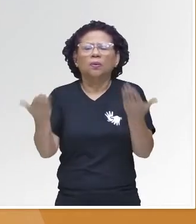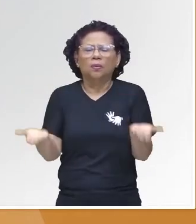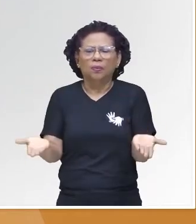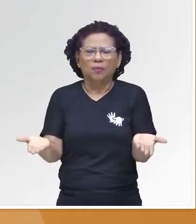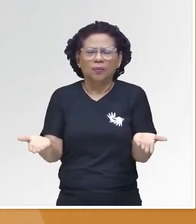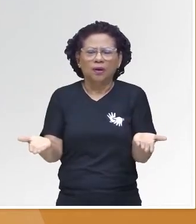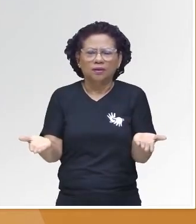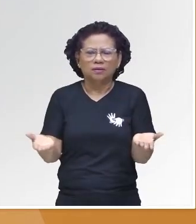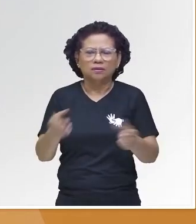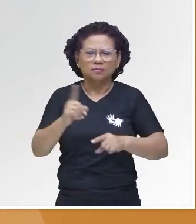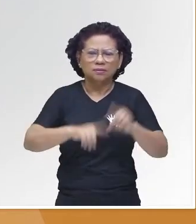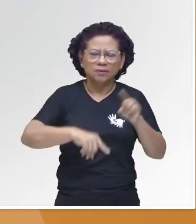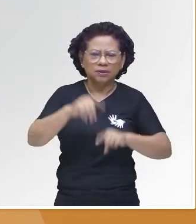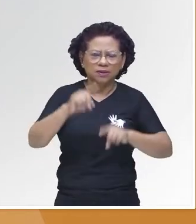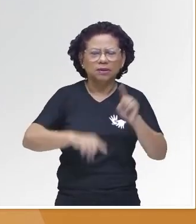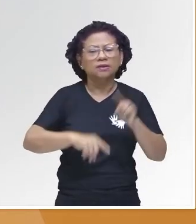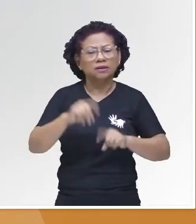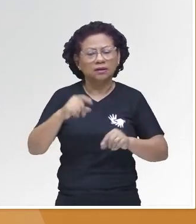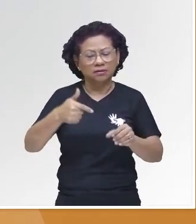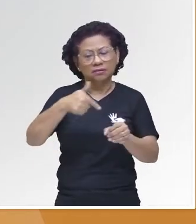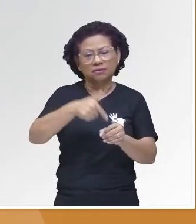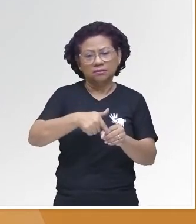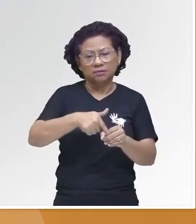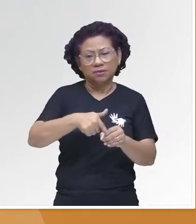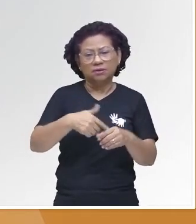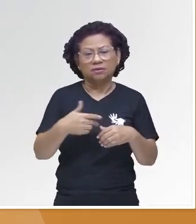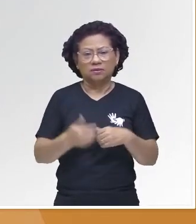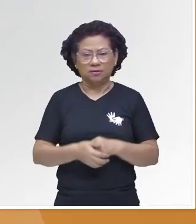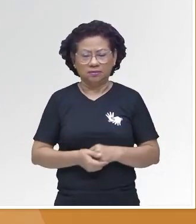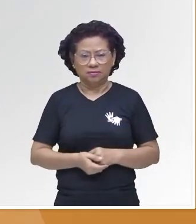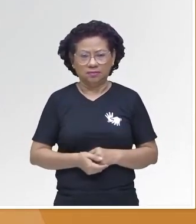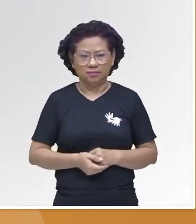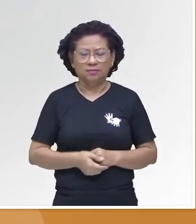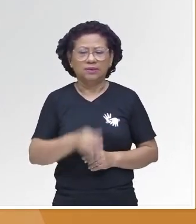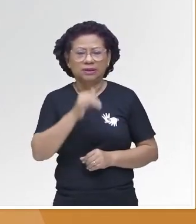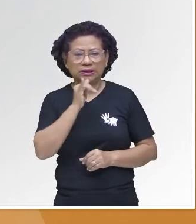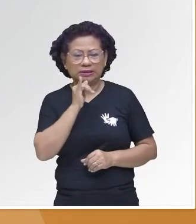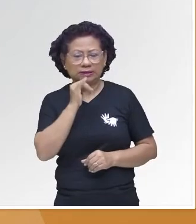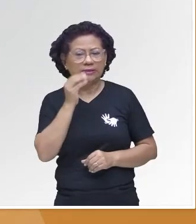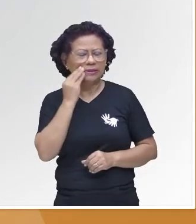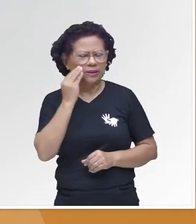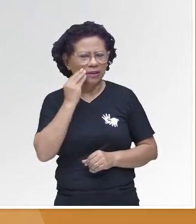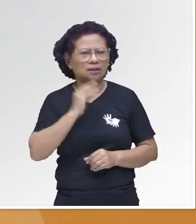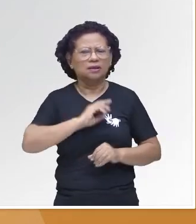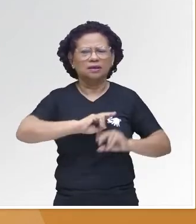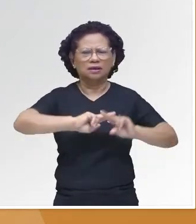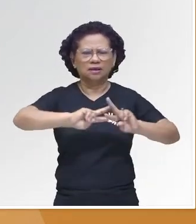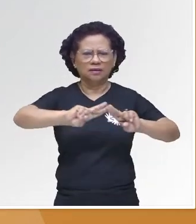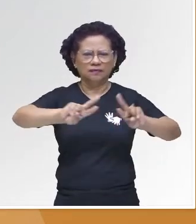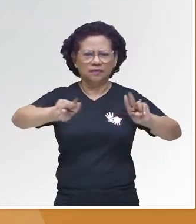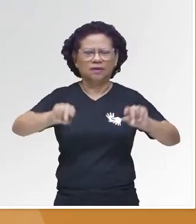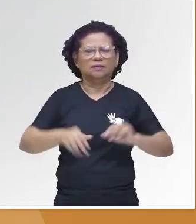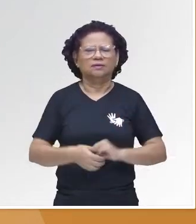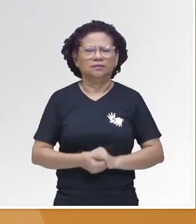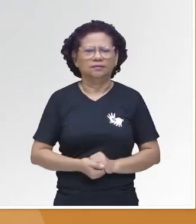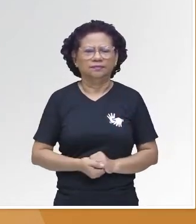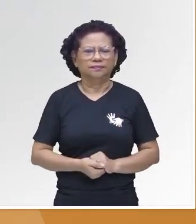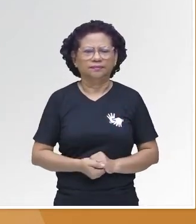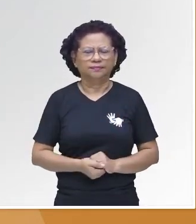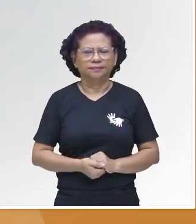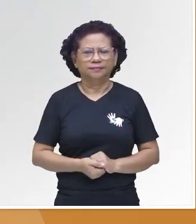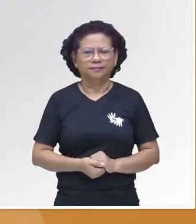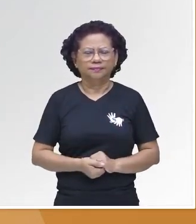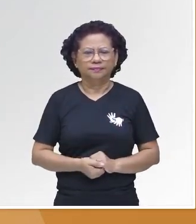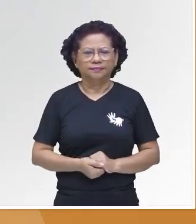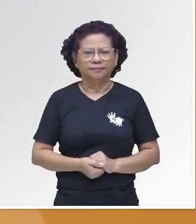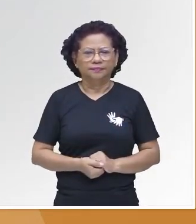esses produtos obtidos aí, né, com a utilização do petróleo? Então,